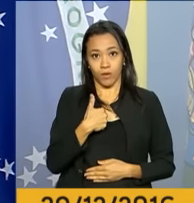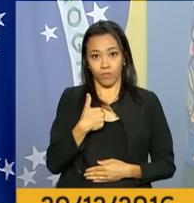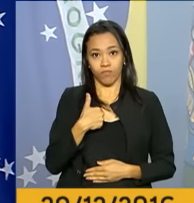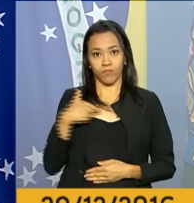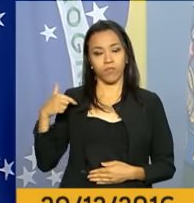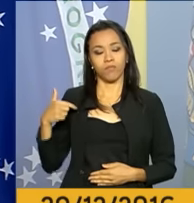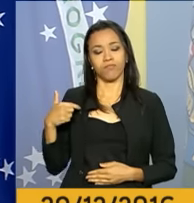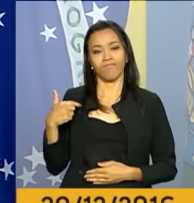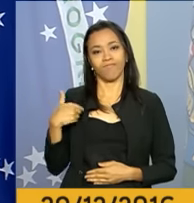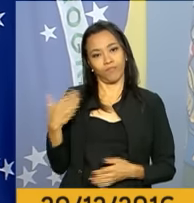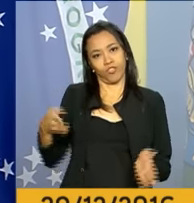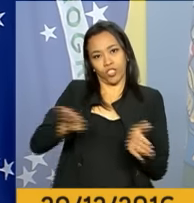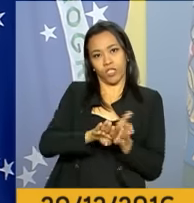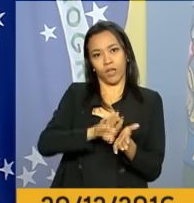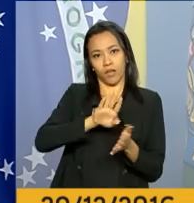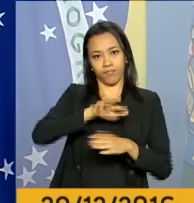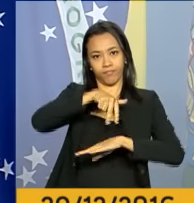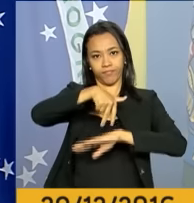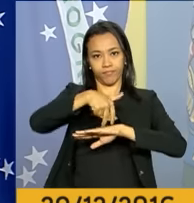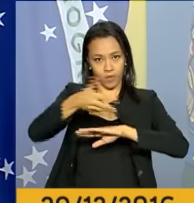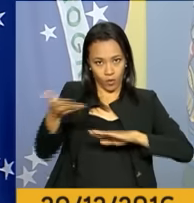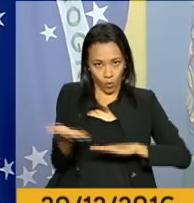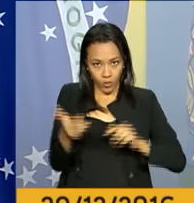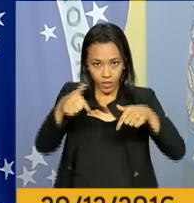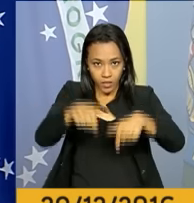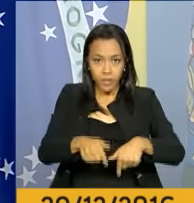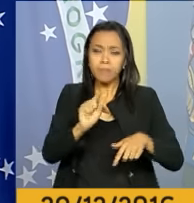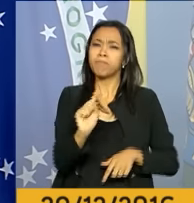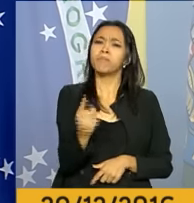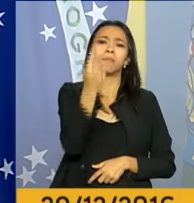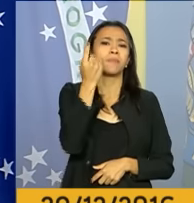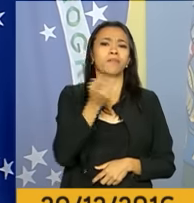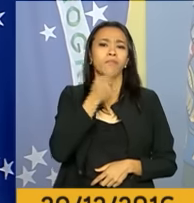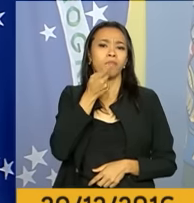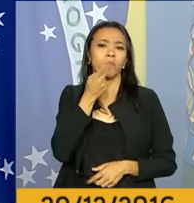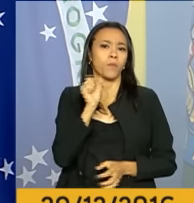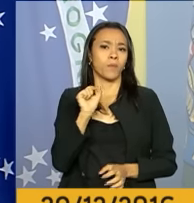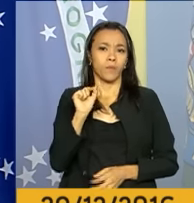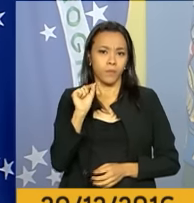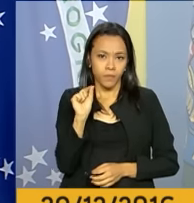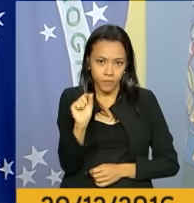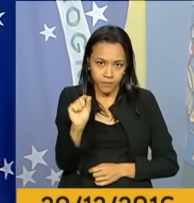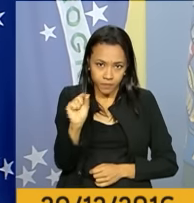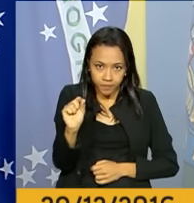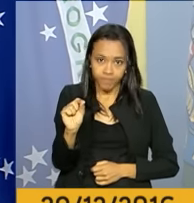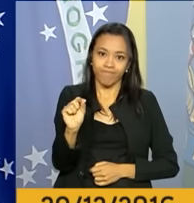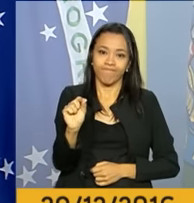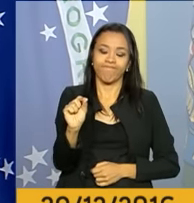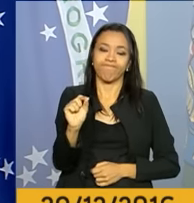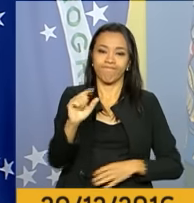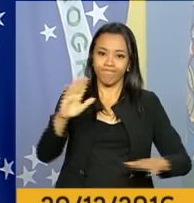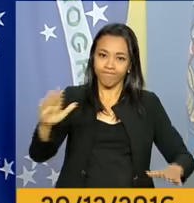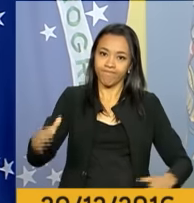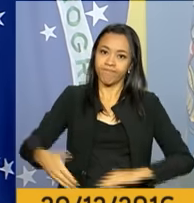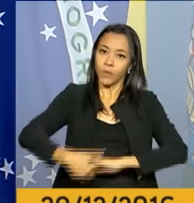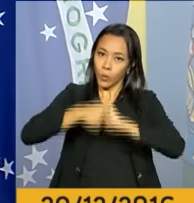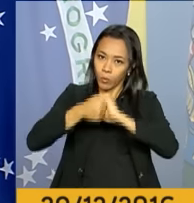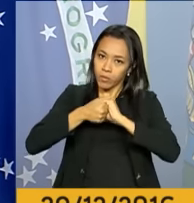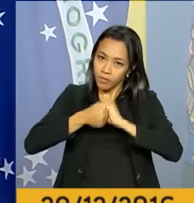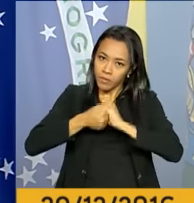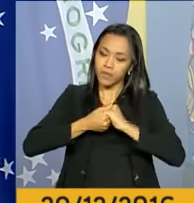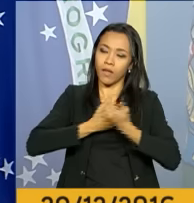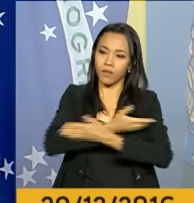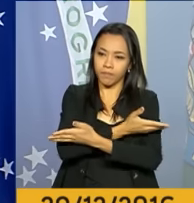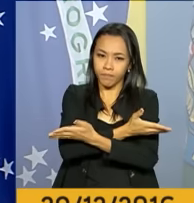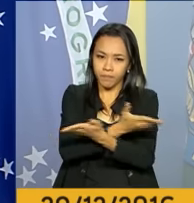até aqui eh em primeiro lugar para cumprimentar a todos vocês